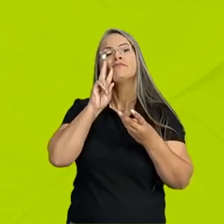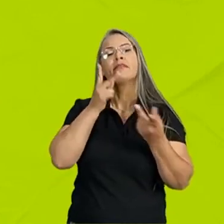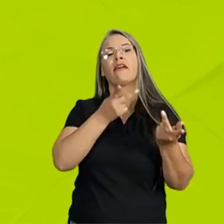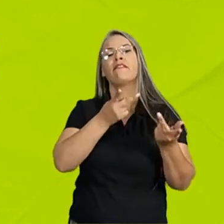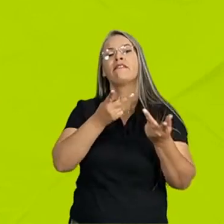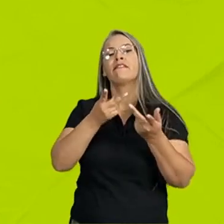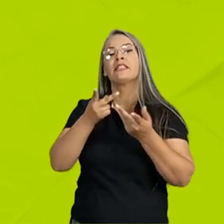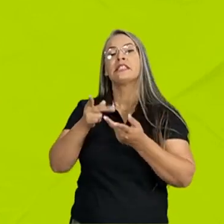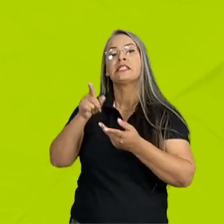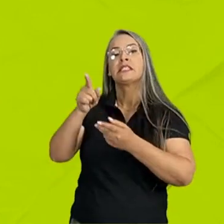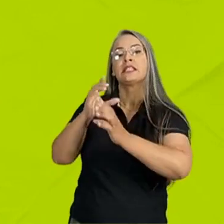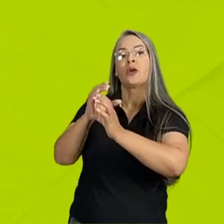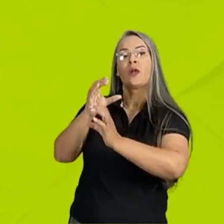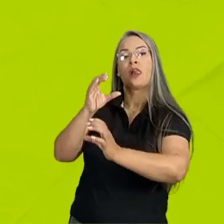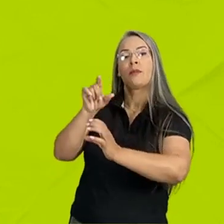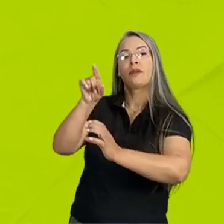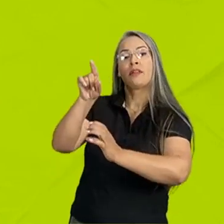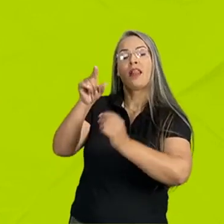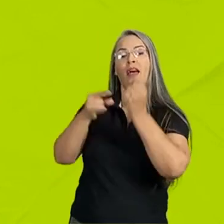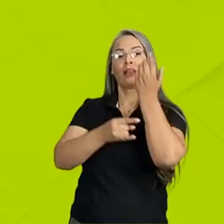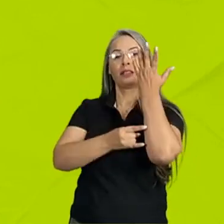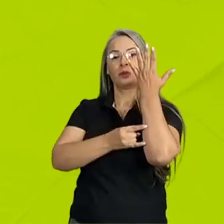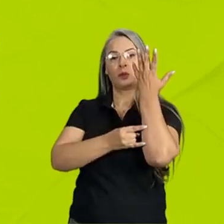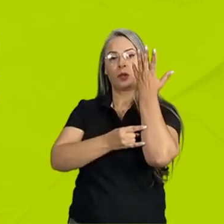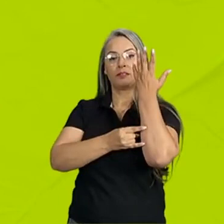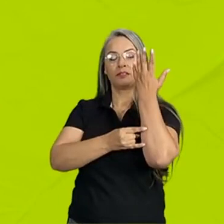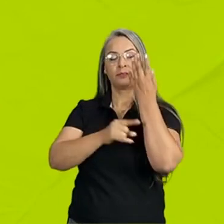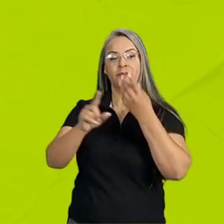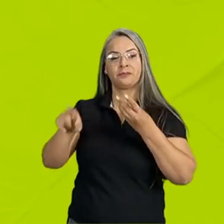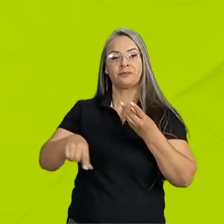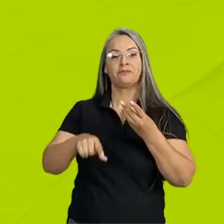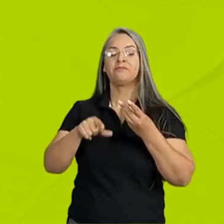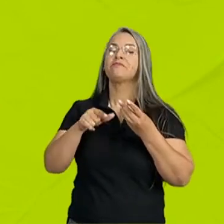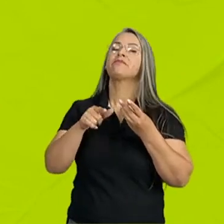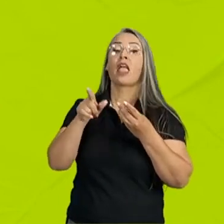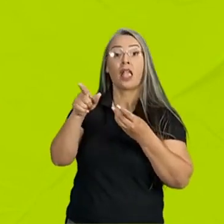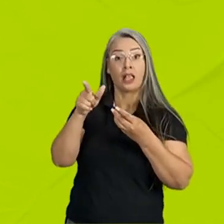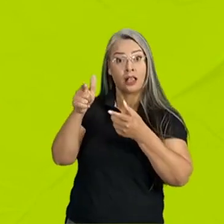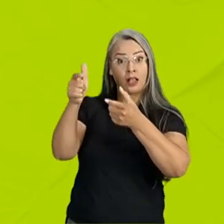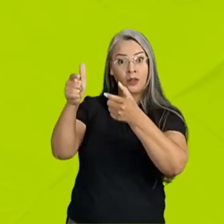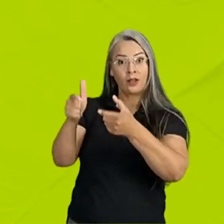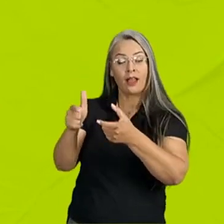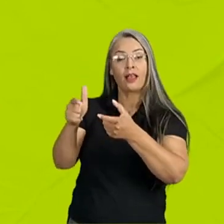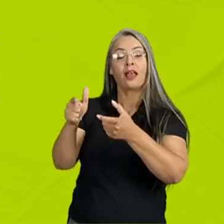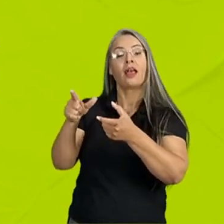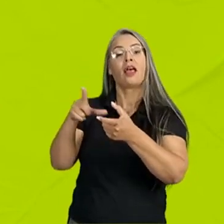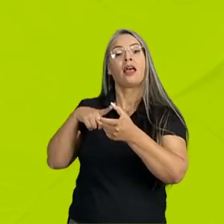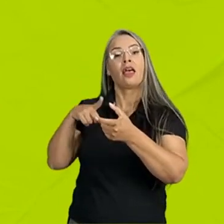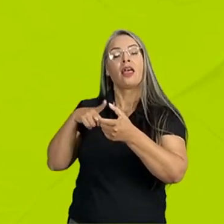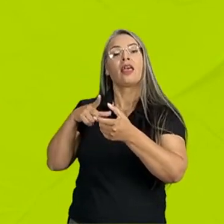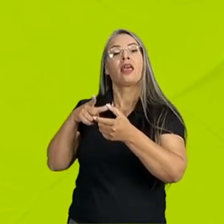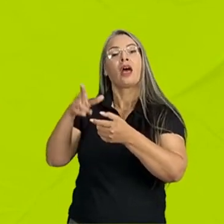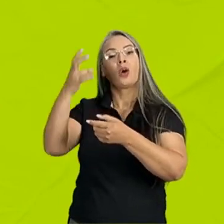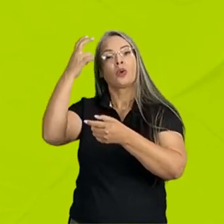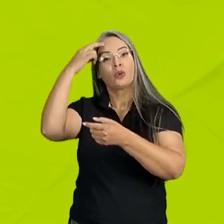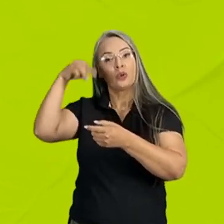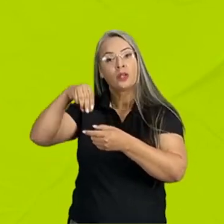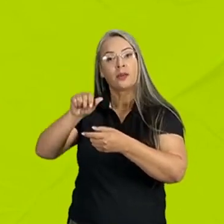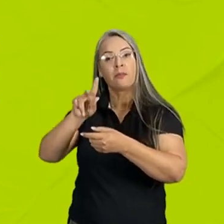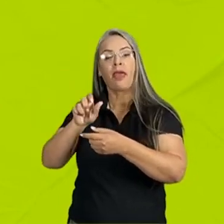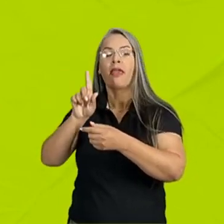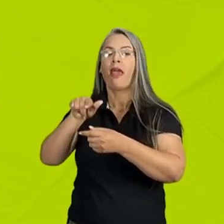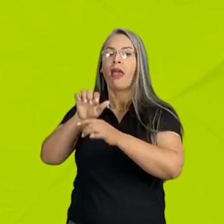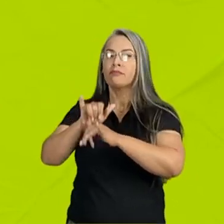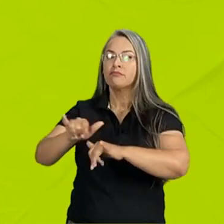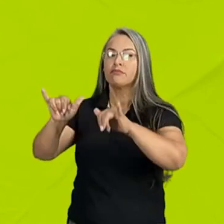make lá na UFMG tá onde essa cultura ela é colocada na prática